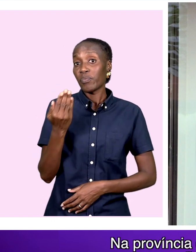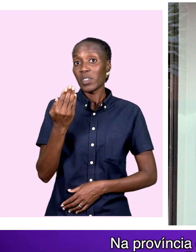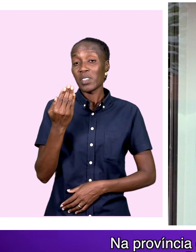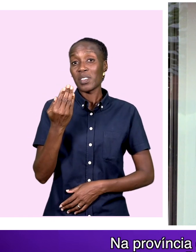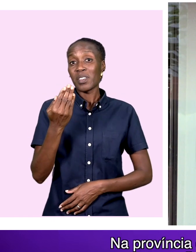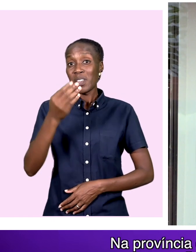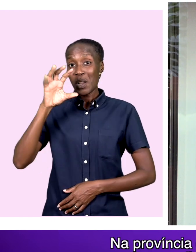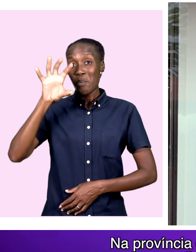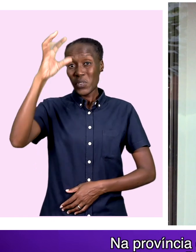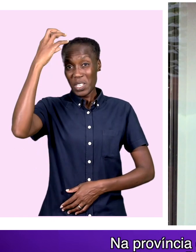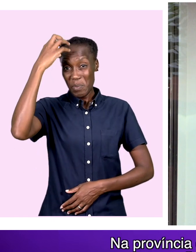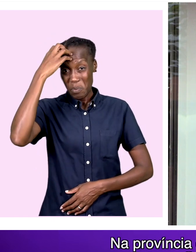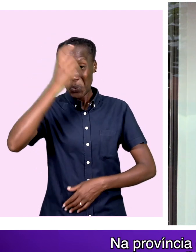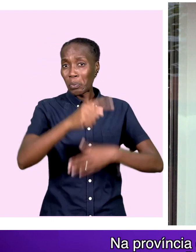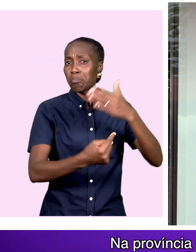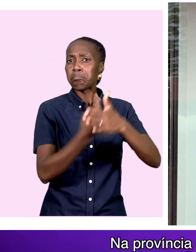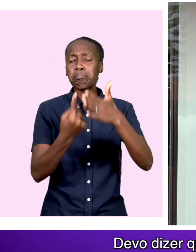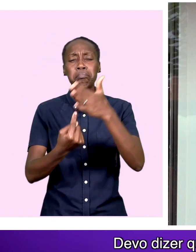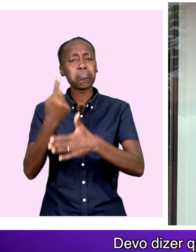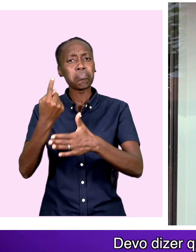pessoas com albinismo não captar a fotografia.